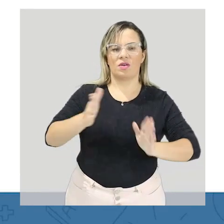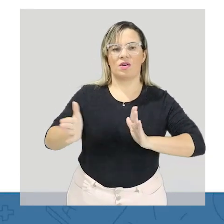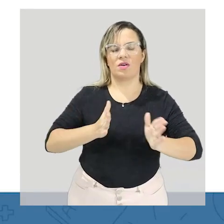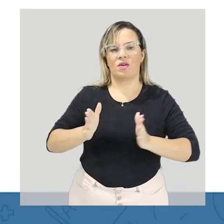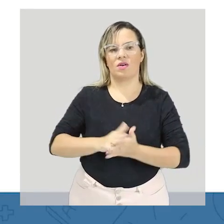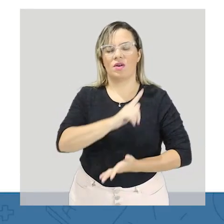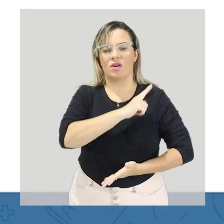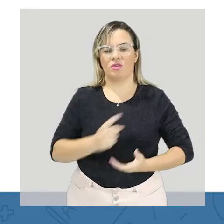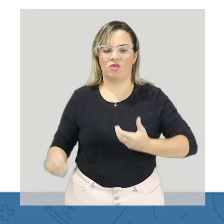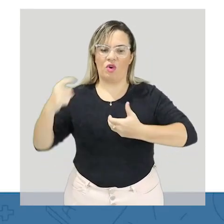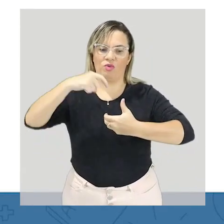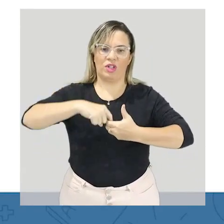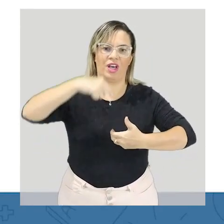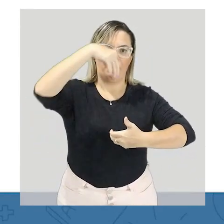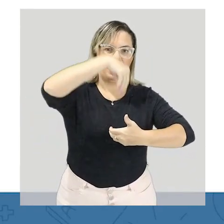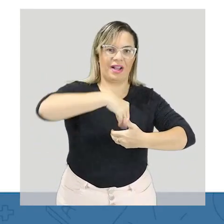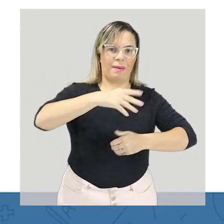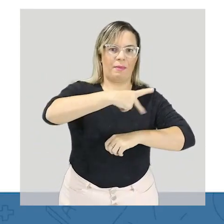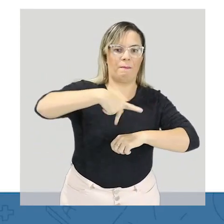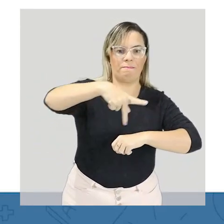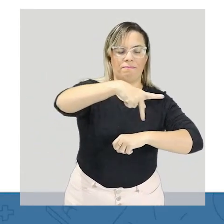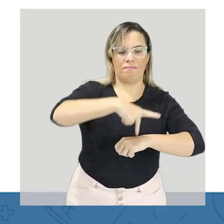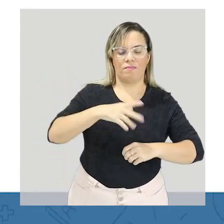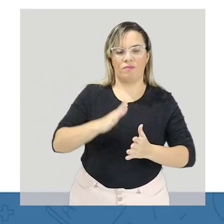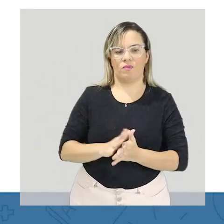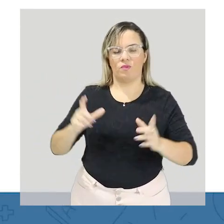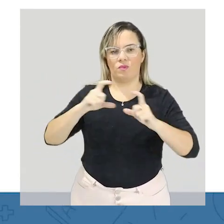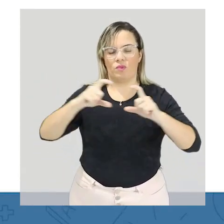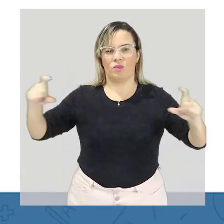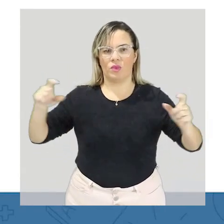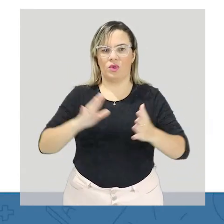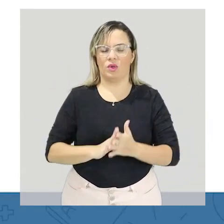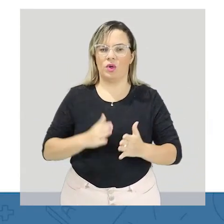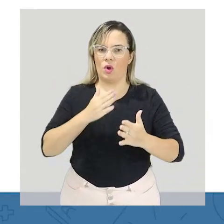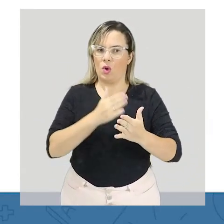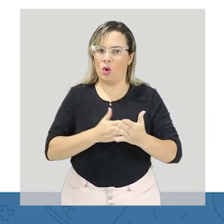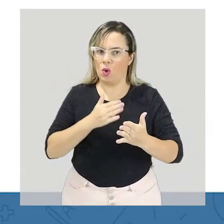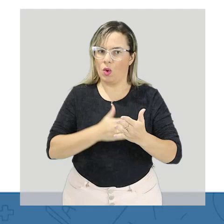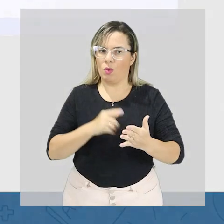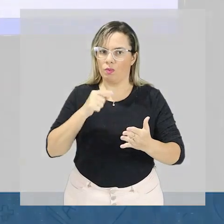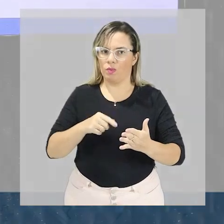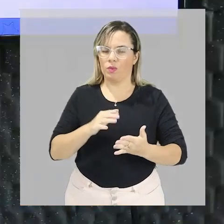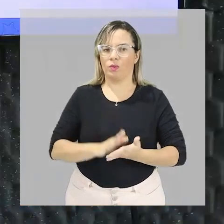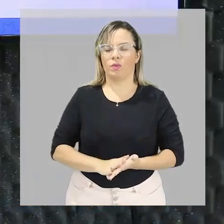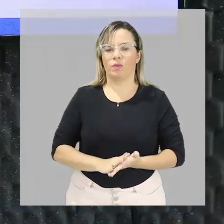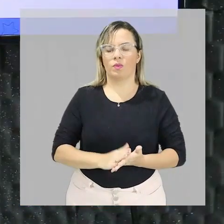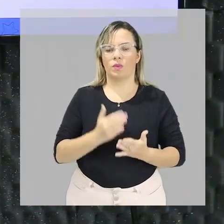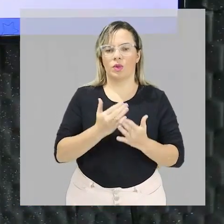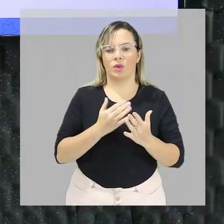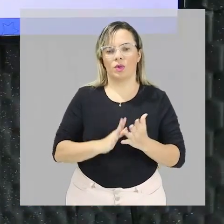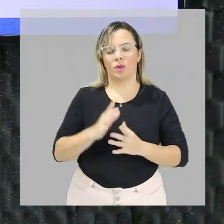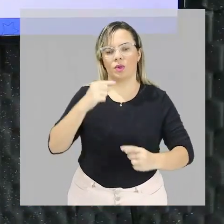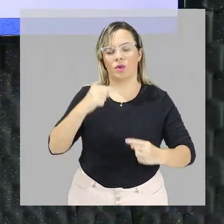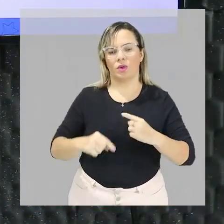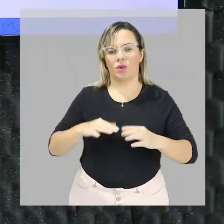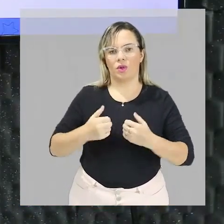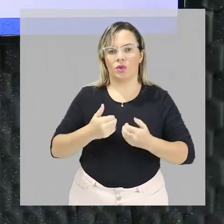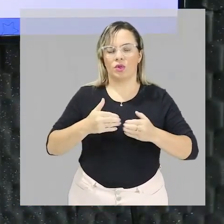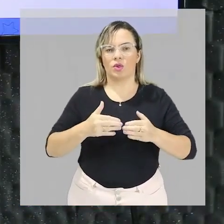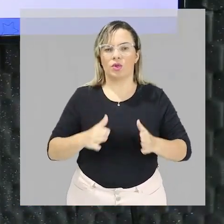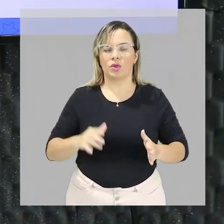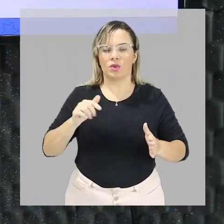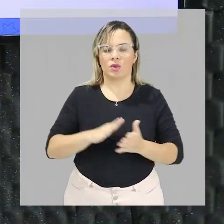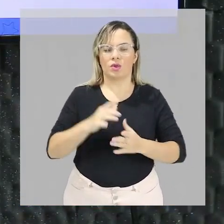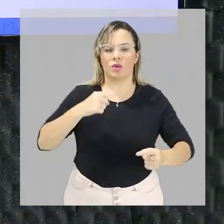de retornar para o país. Então, o fragmento mostra o limite dos processos de distensão ou de abertura